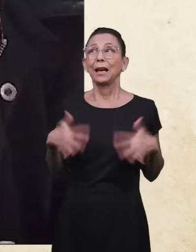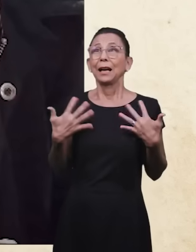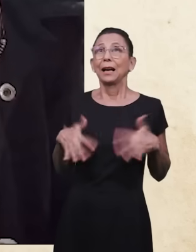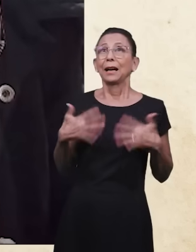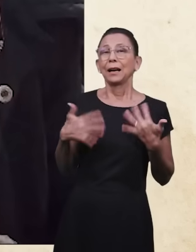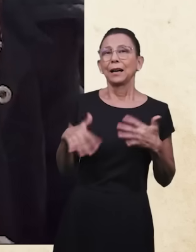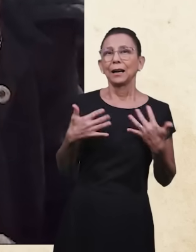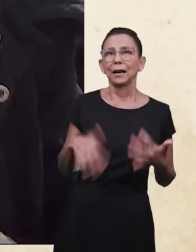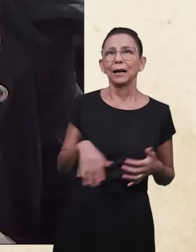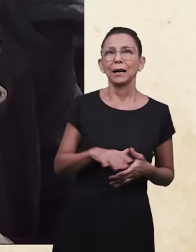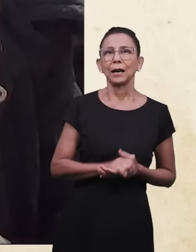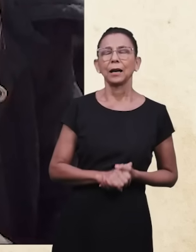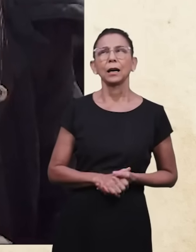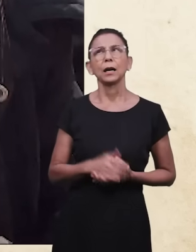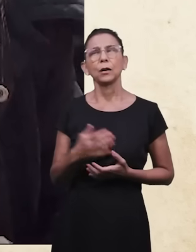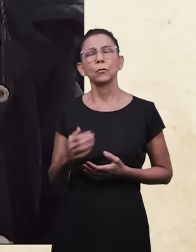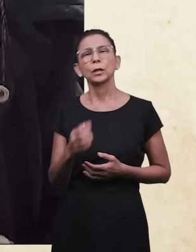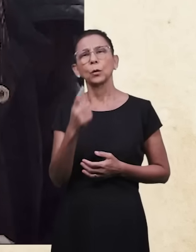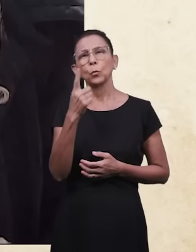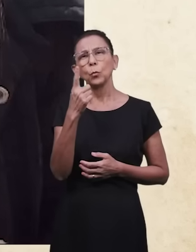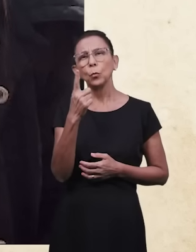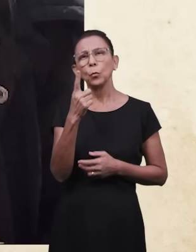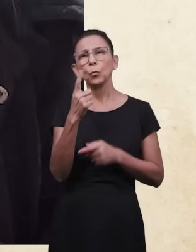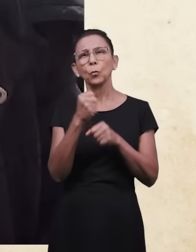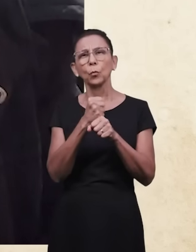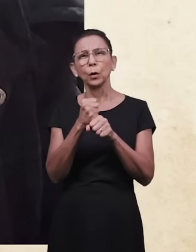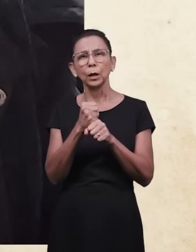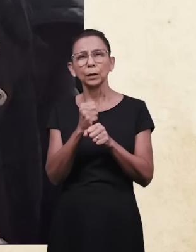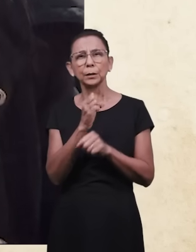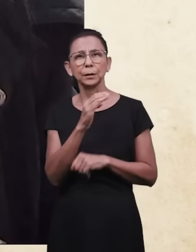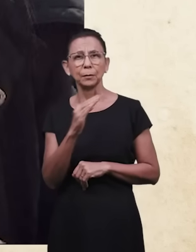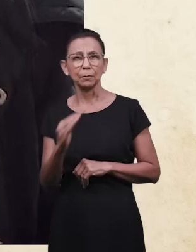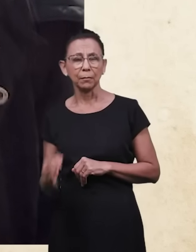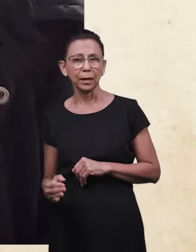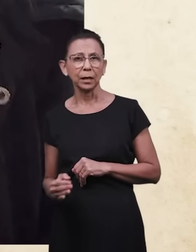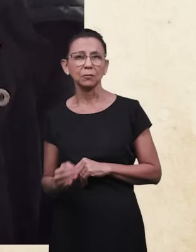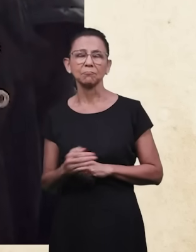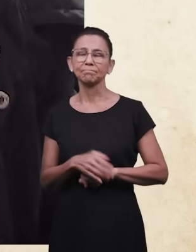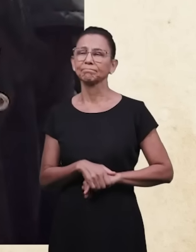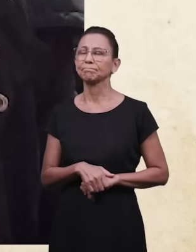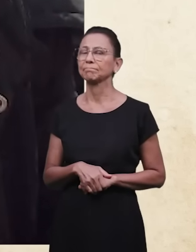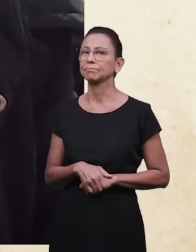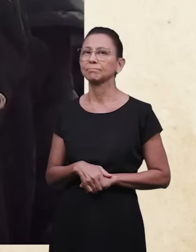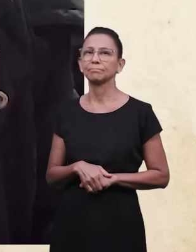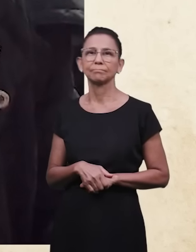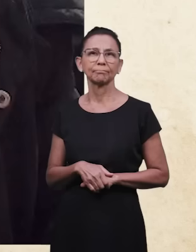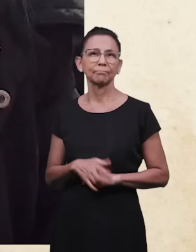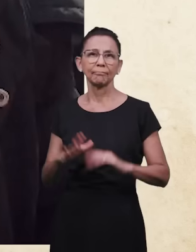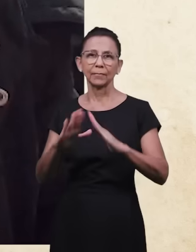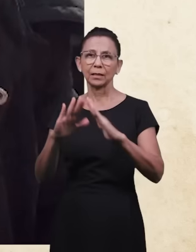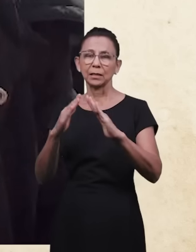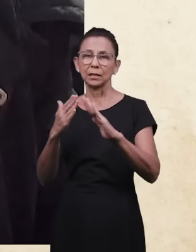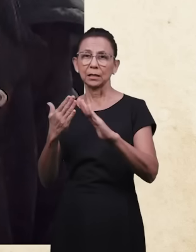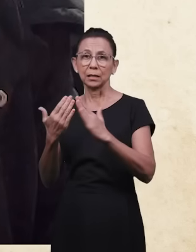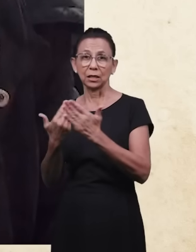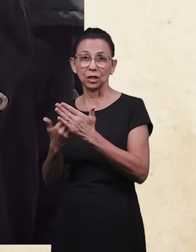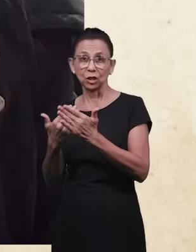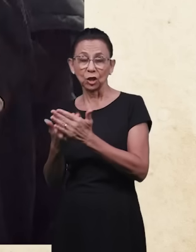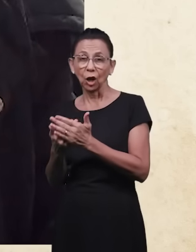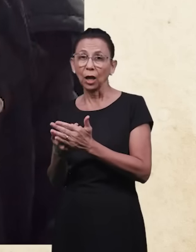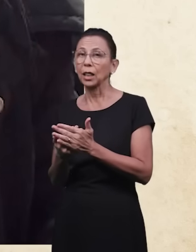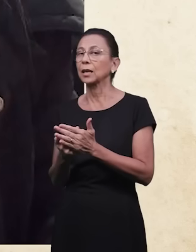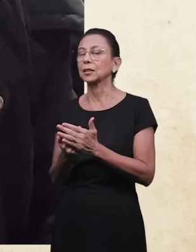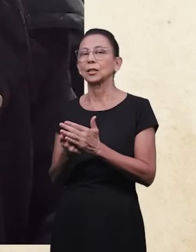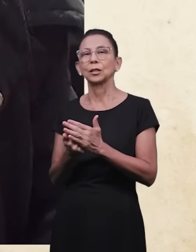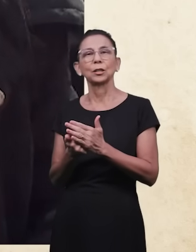ansiedade, o que me limitou a muitos afazeres. Inclusive, eu fiquei sem estudar 1 ano e meio. E durante esse tempo, eu lembro que minha professora da classe